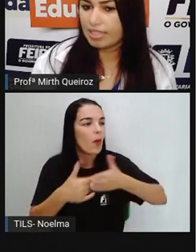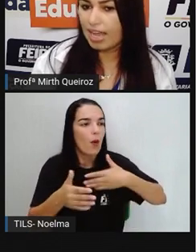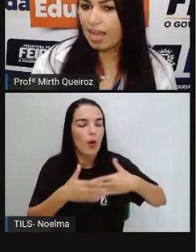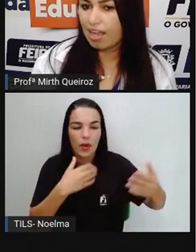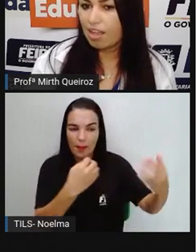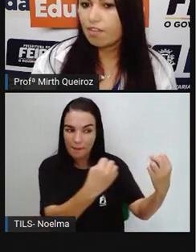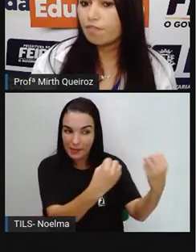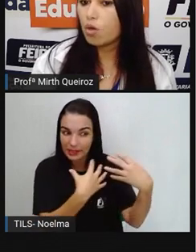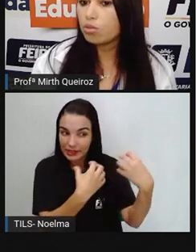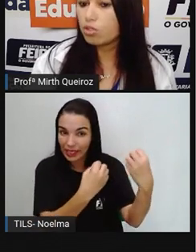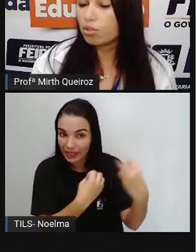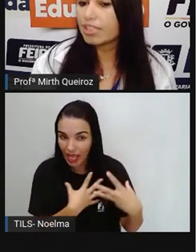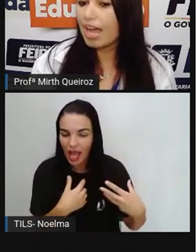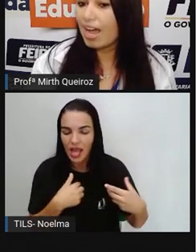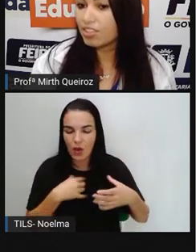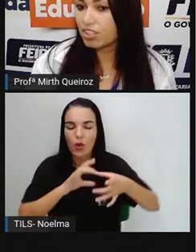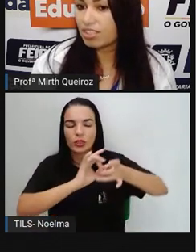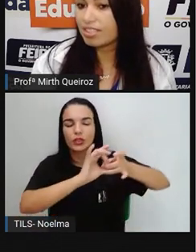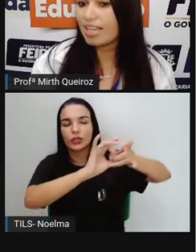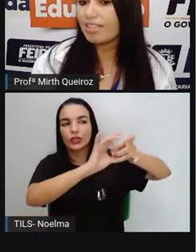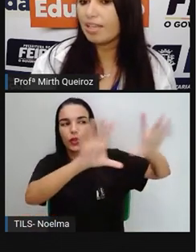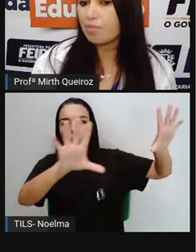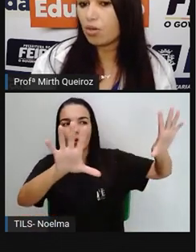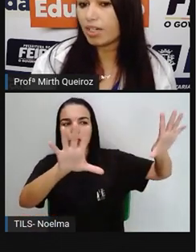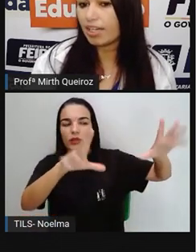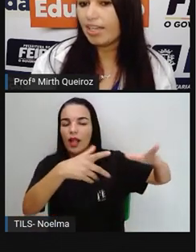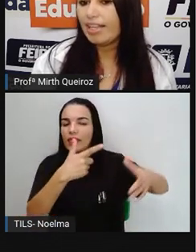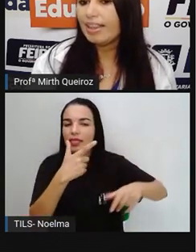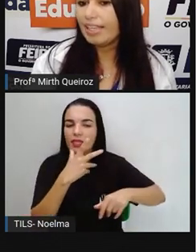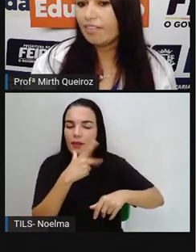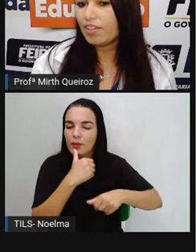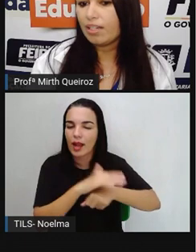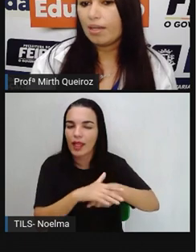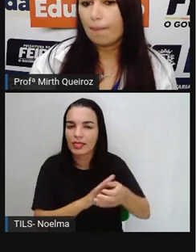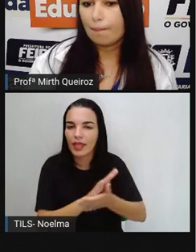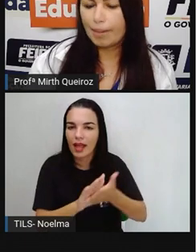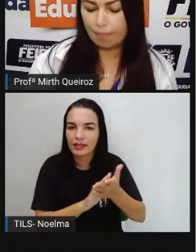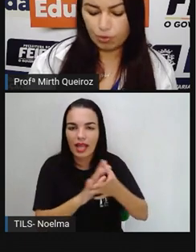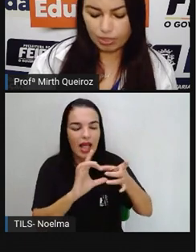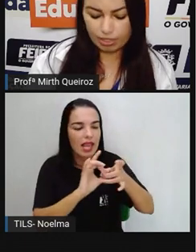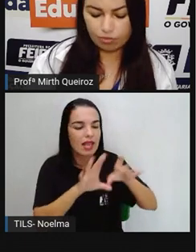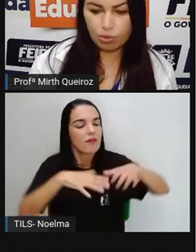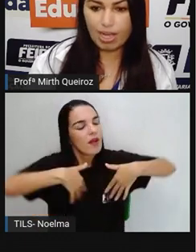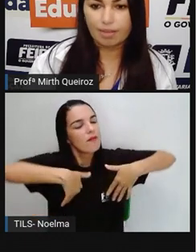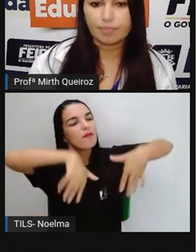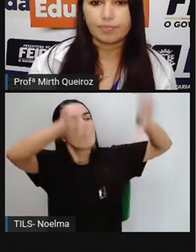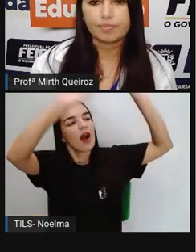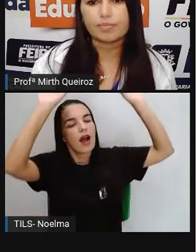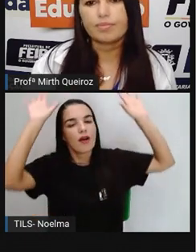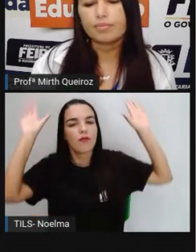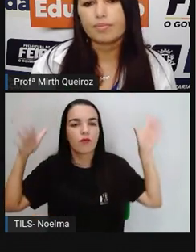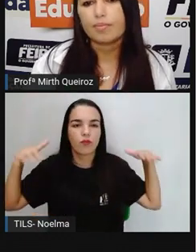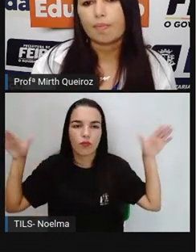me ensinar, vou soltar-te sem demora, livre para poder voar."